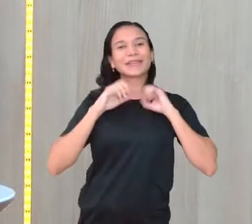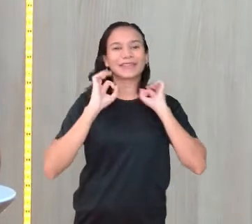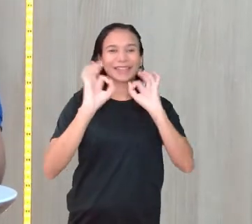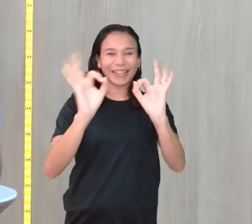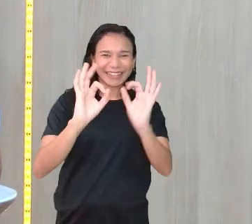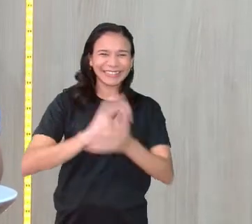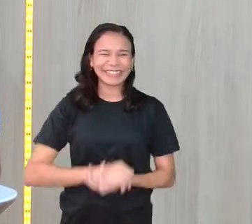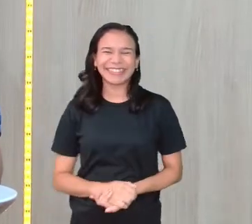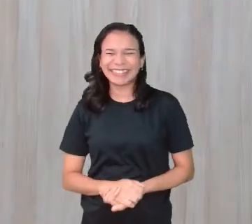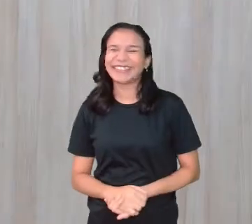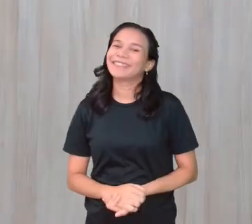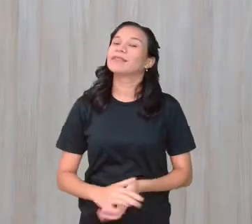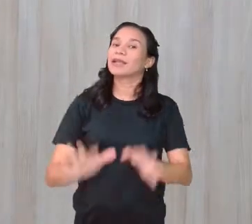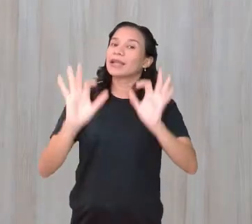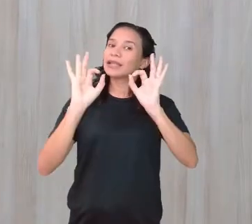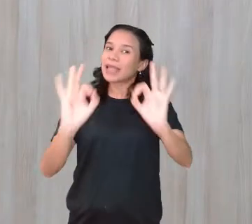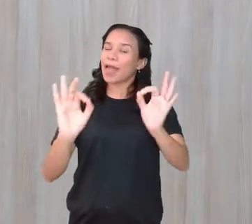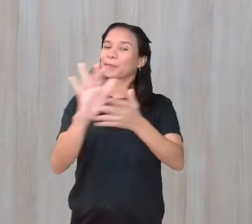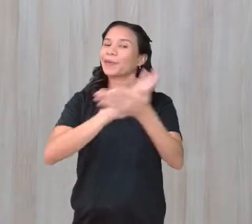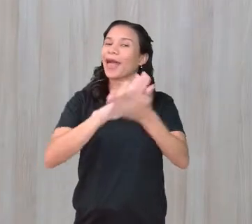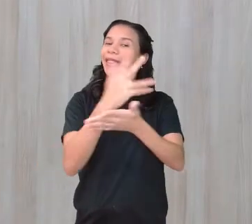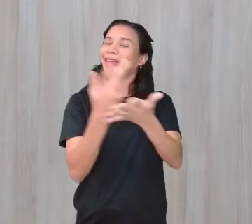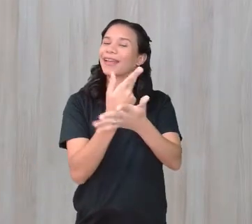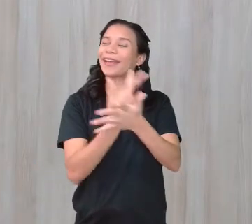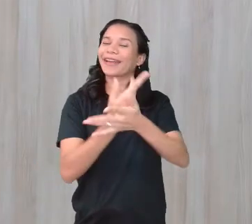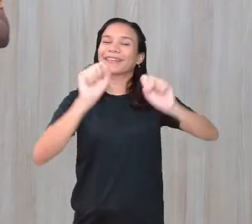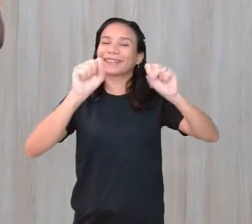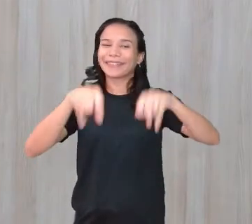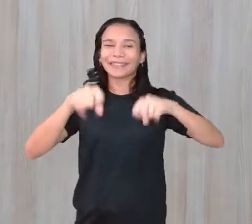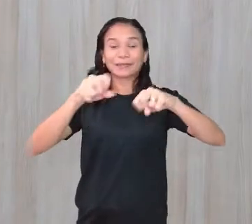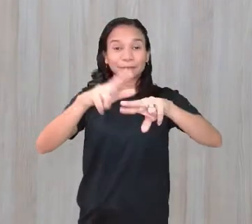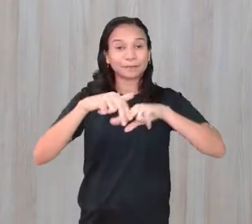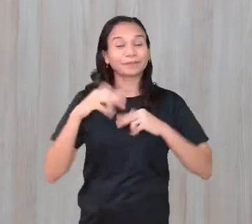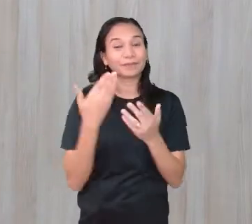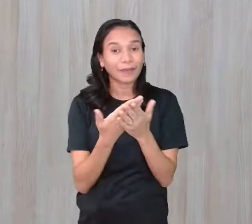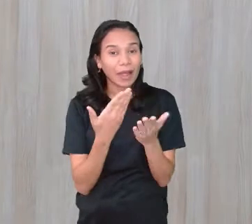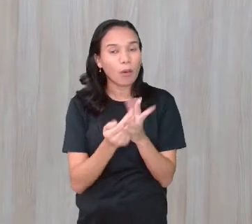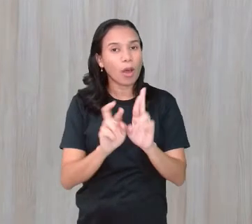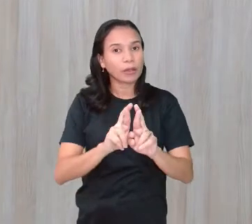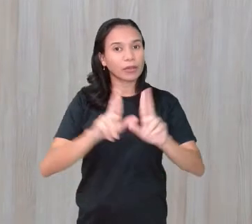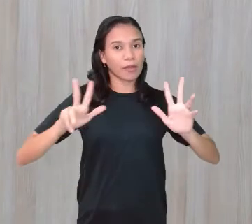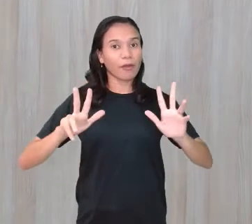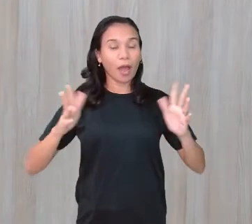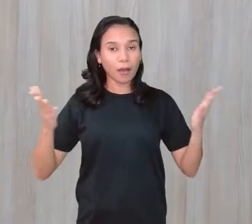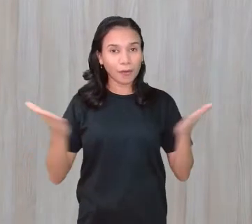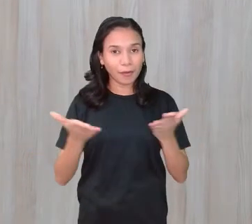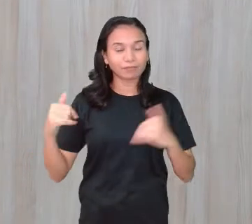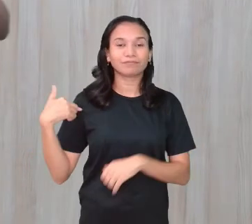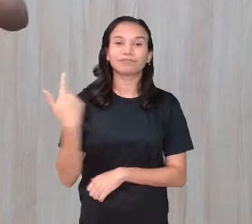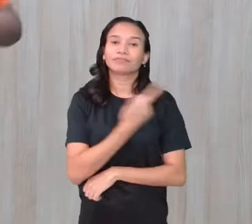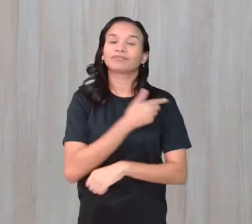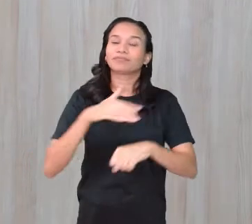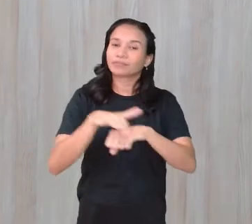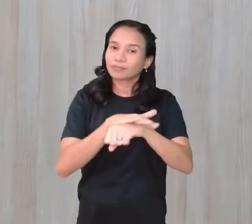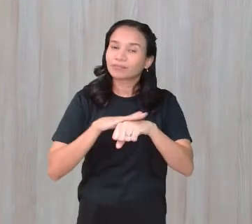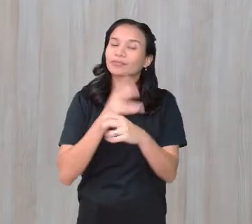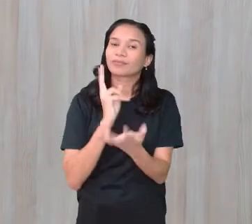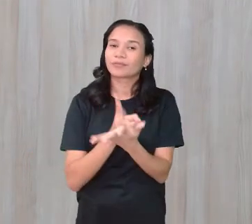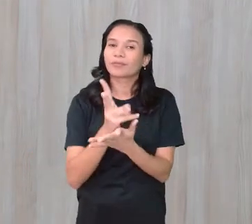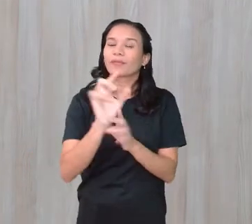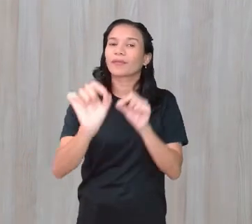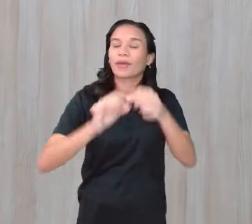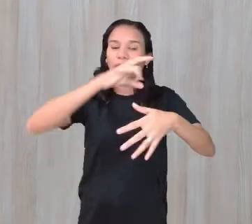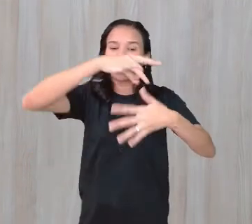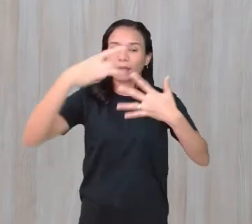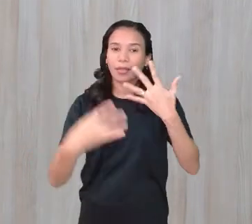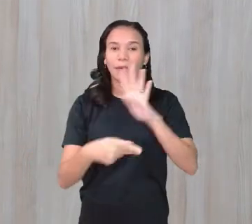certo. Tudo certo, nada errado, né, professora? Exatamente. A gente tem uma aula um pouquinho diferente hoje. A gente vai continuar falando sobre alguns